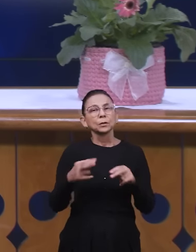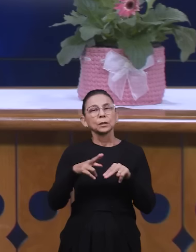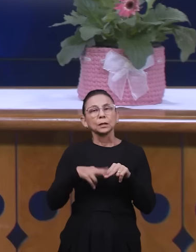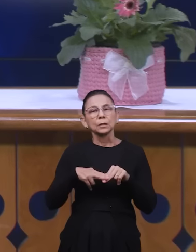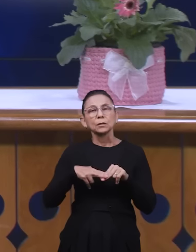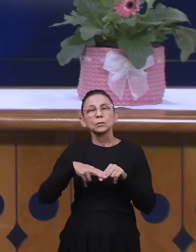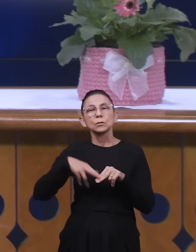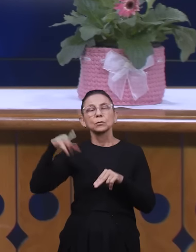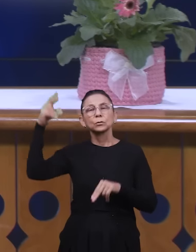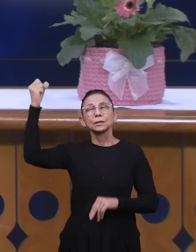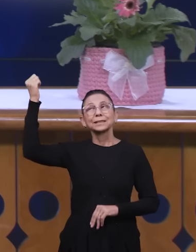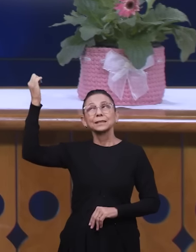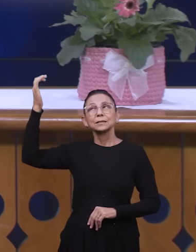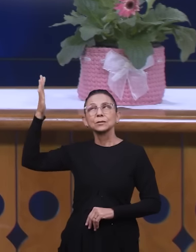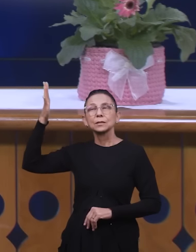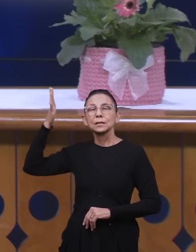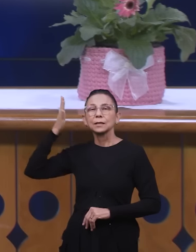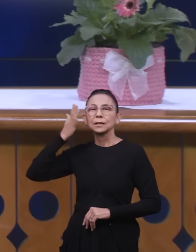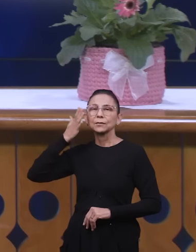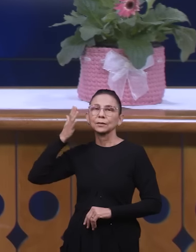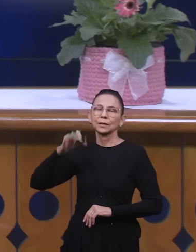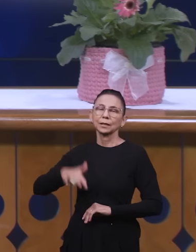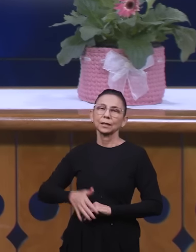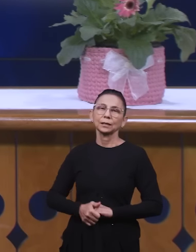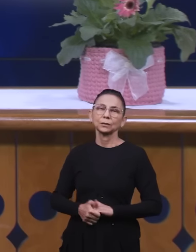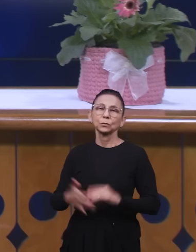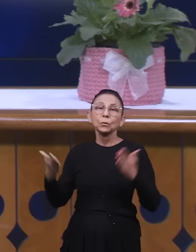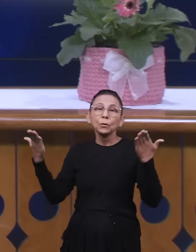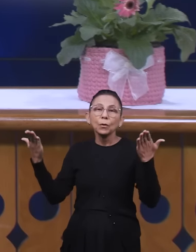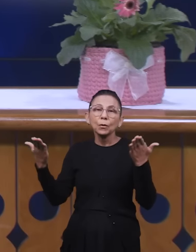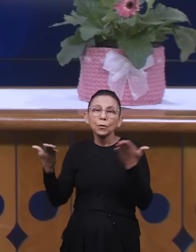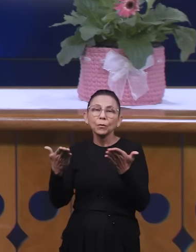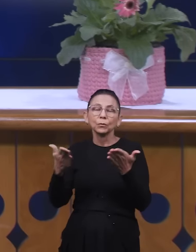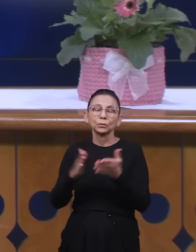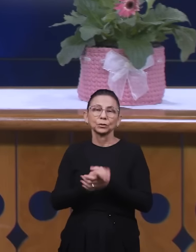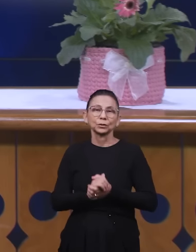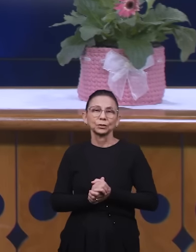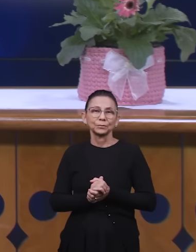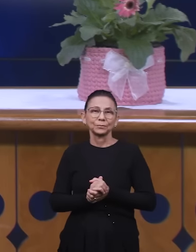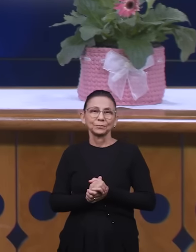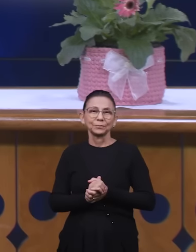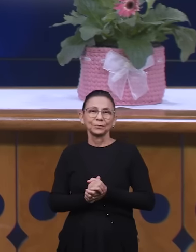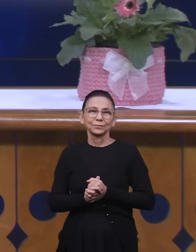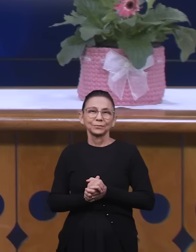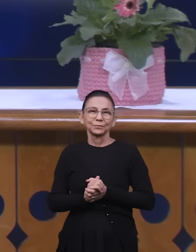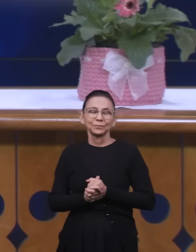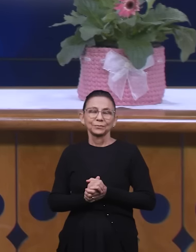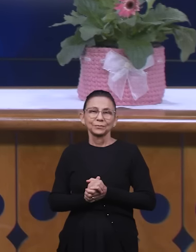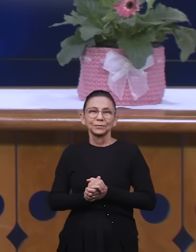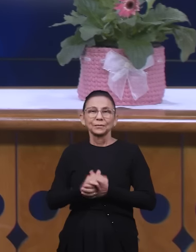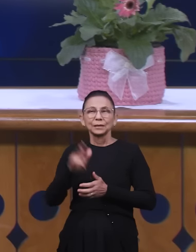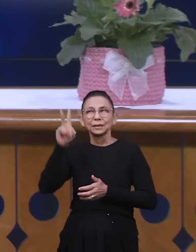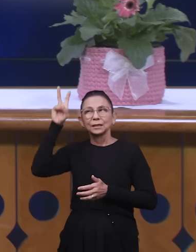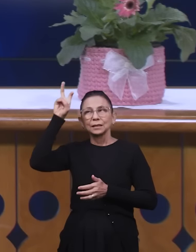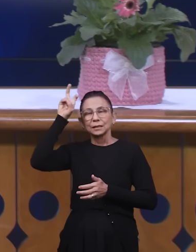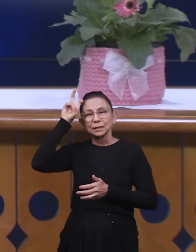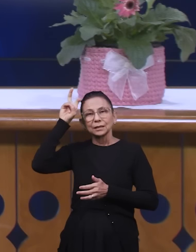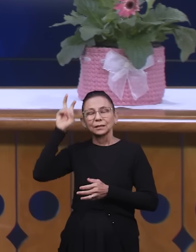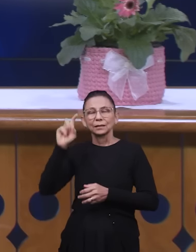revelação. Um dia que o Senhor separou para que nós estivéssemos na sua presença, para que